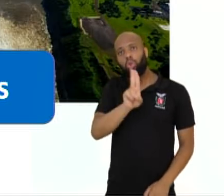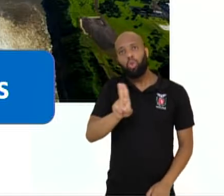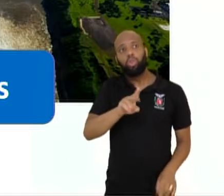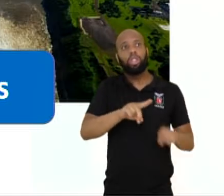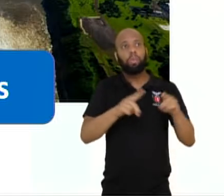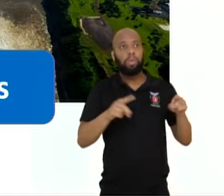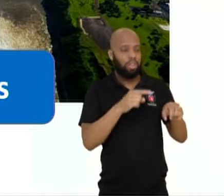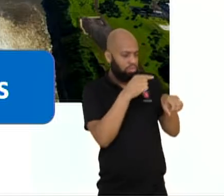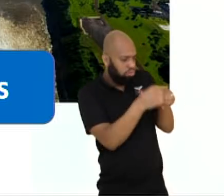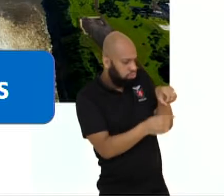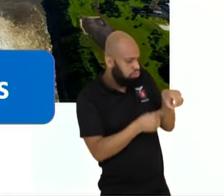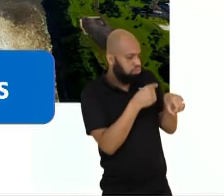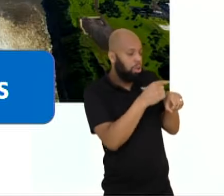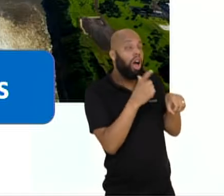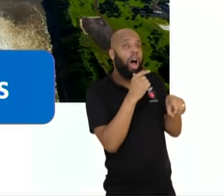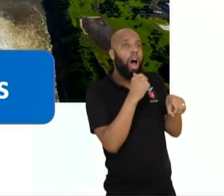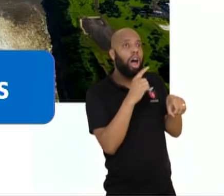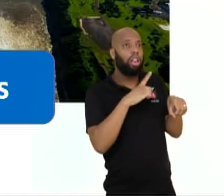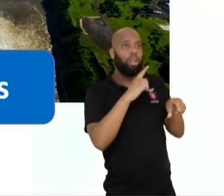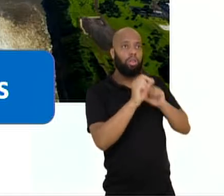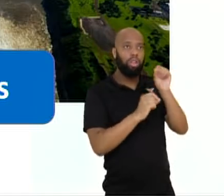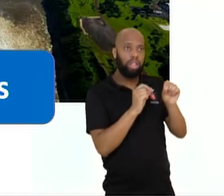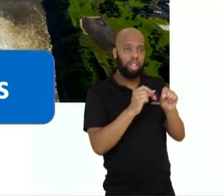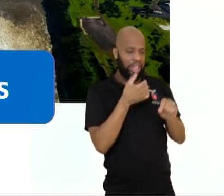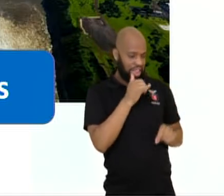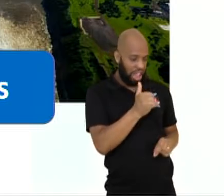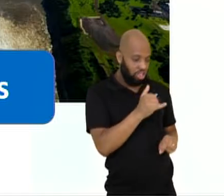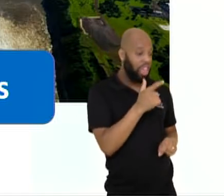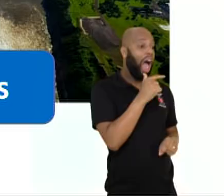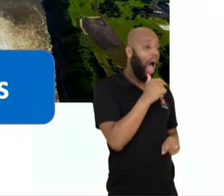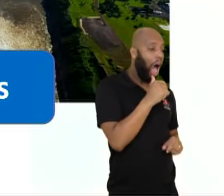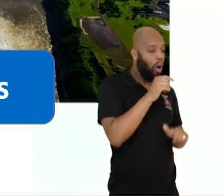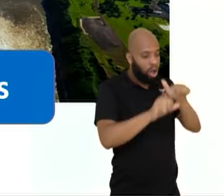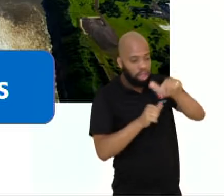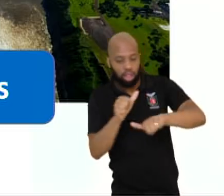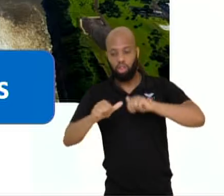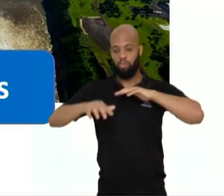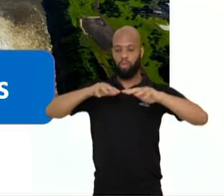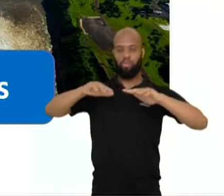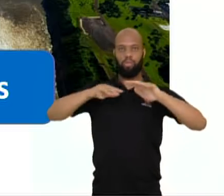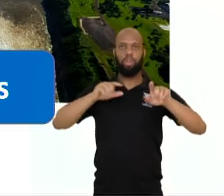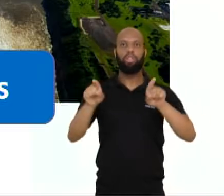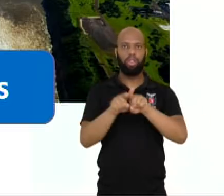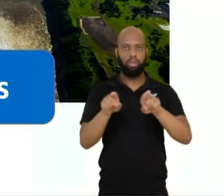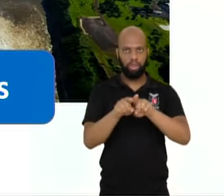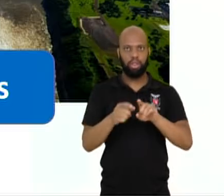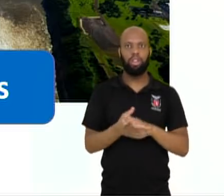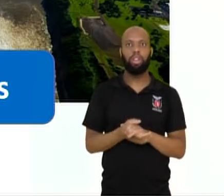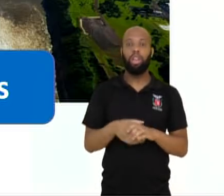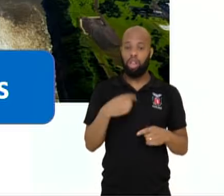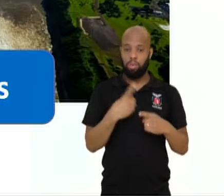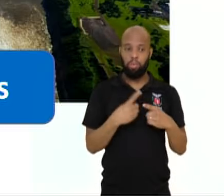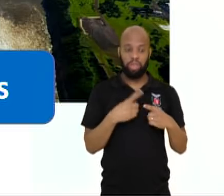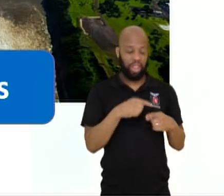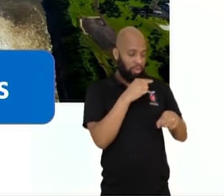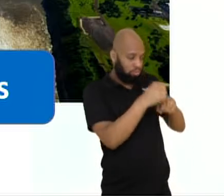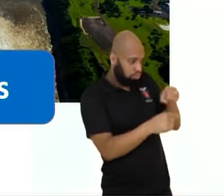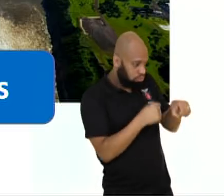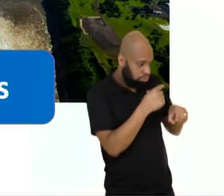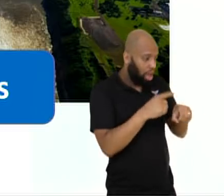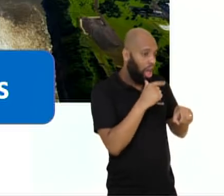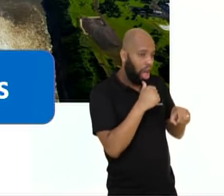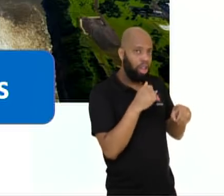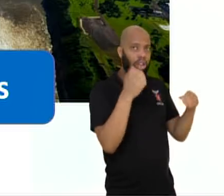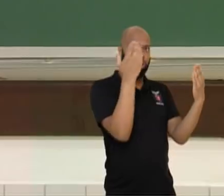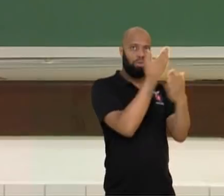moinho da água, ó, a energia hídrica também era transformada em energia mecânica. Lembra que a gente falou que esses moinhos, tanto de vento quanto de